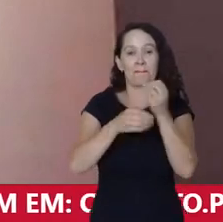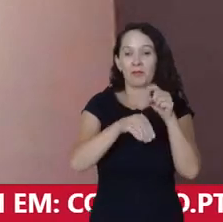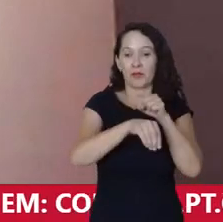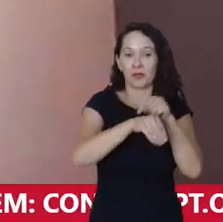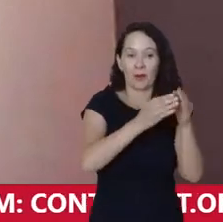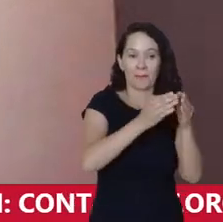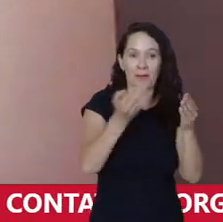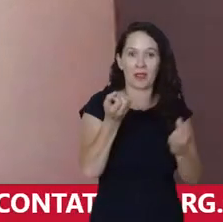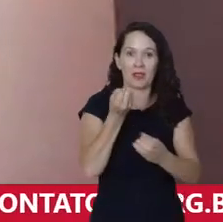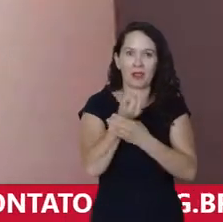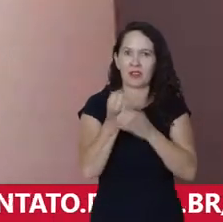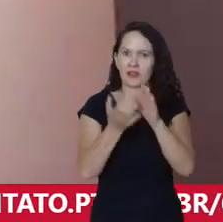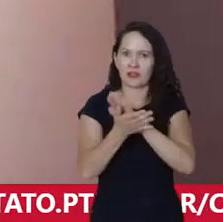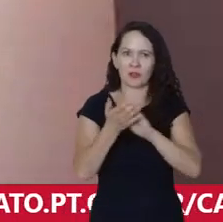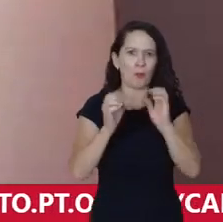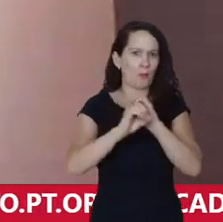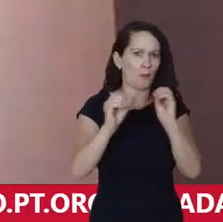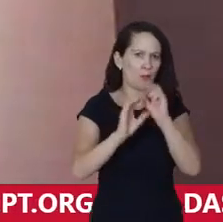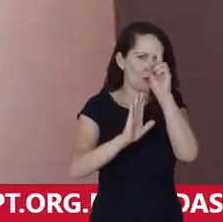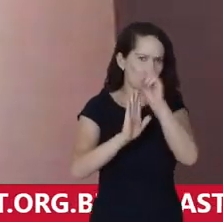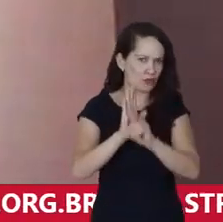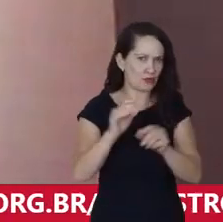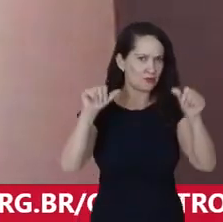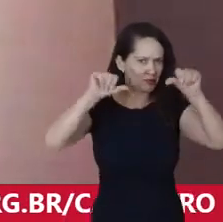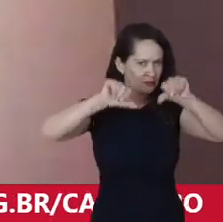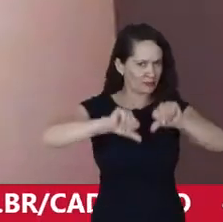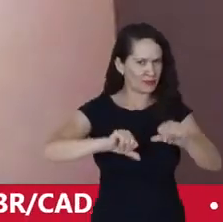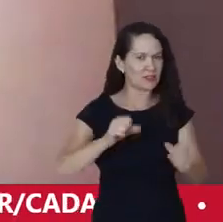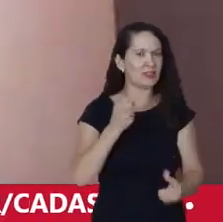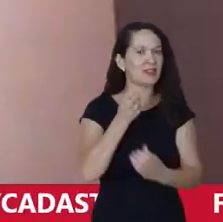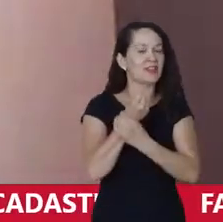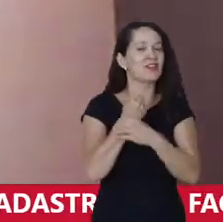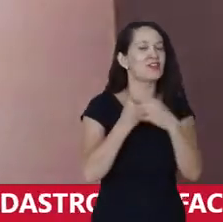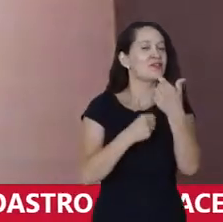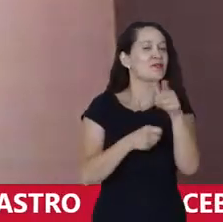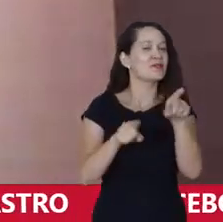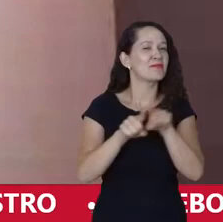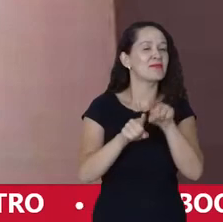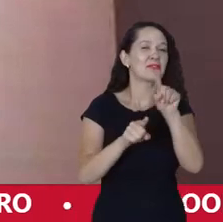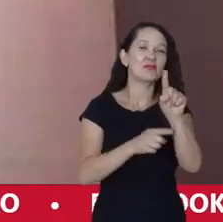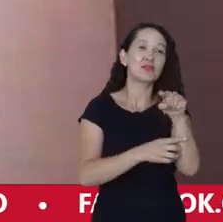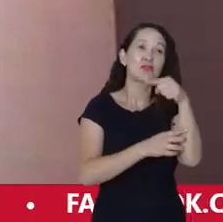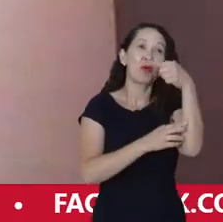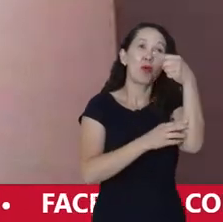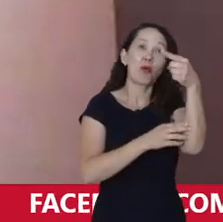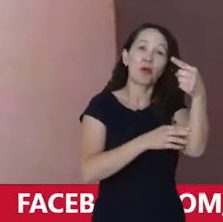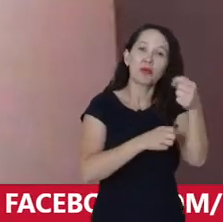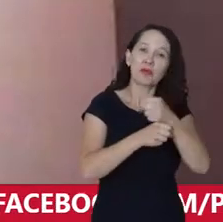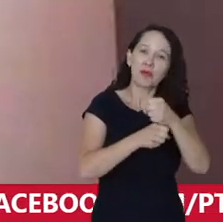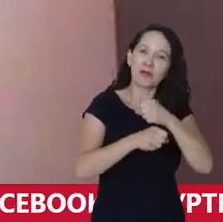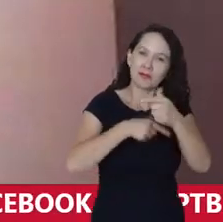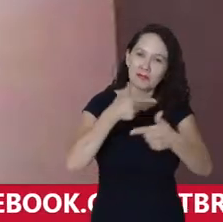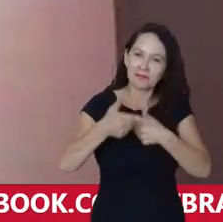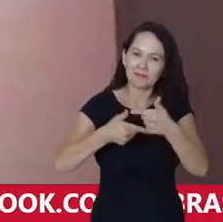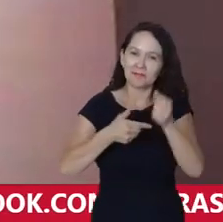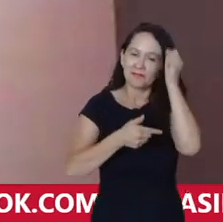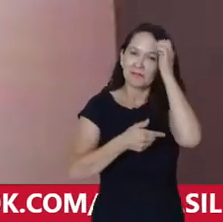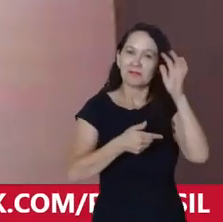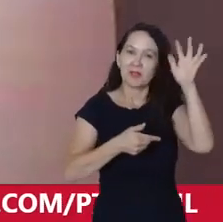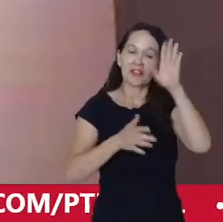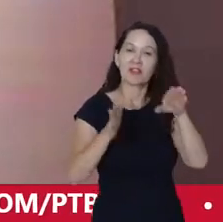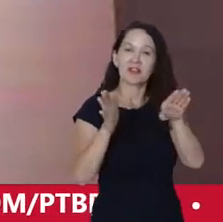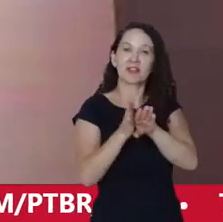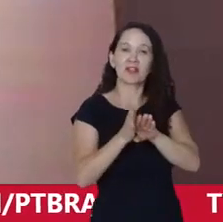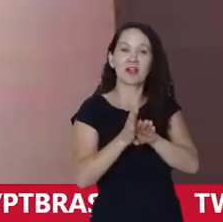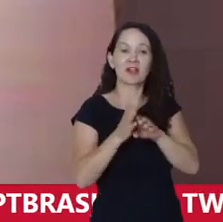período sem garantias de nenhum direito e, o que é pior, sem garantia que você estará no próximo período trabalhando? Imaginem chegar